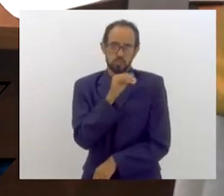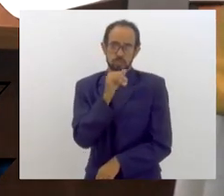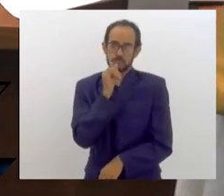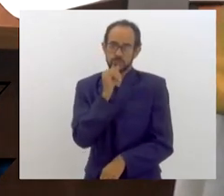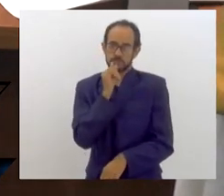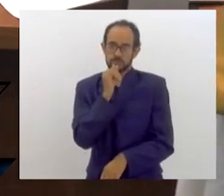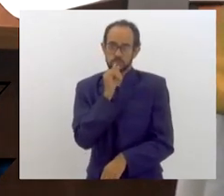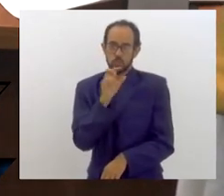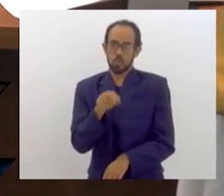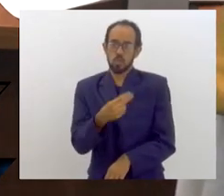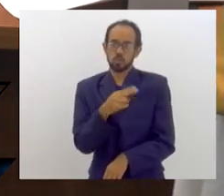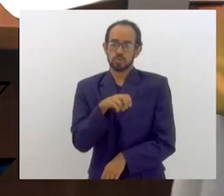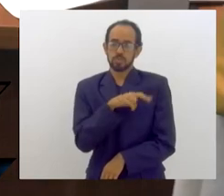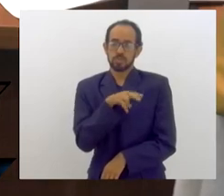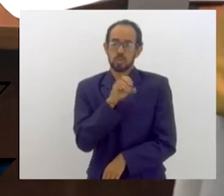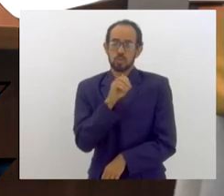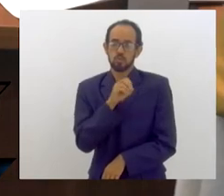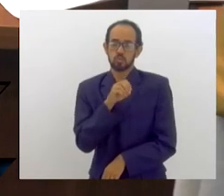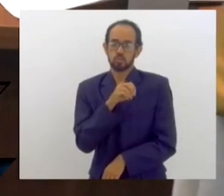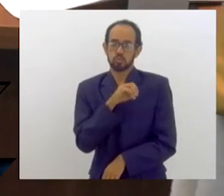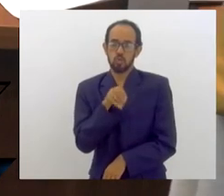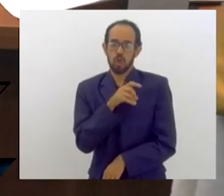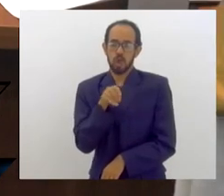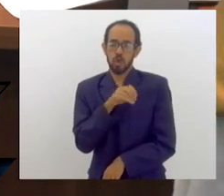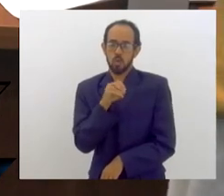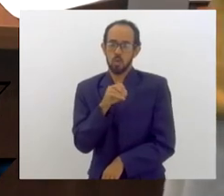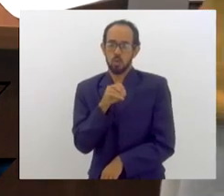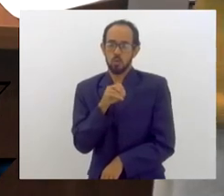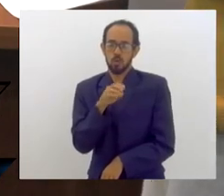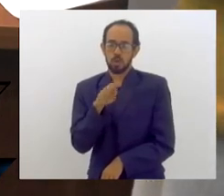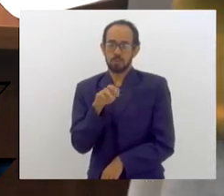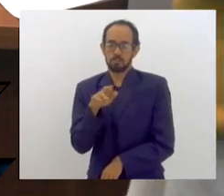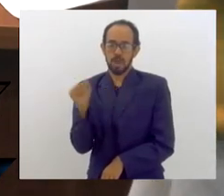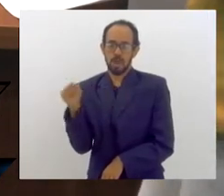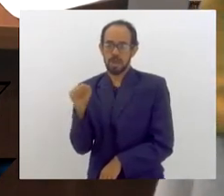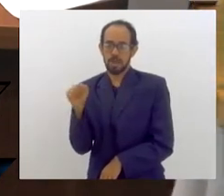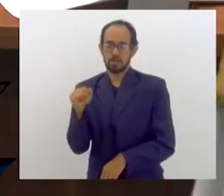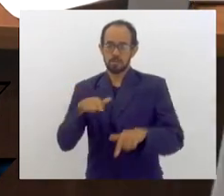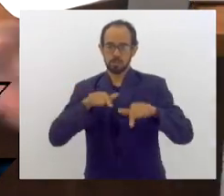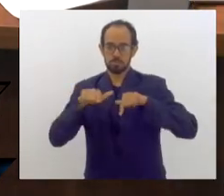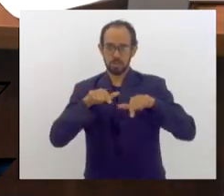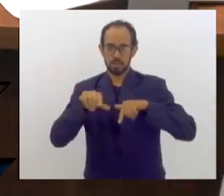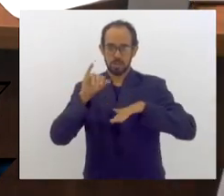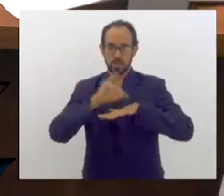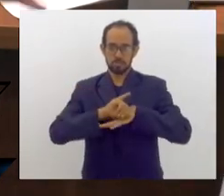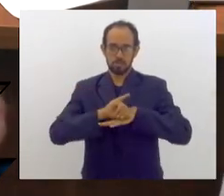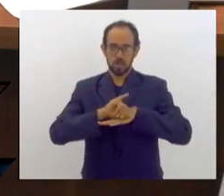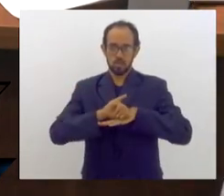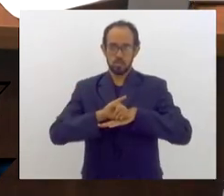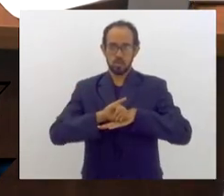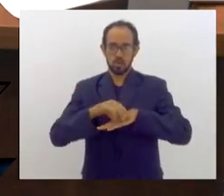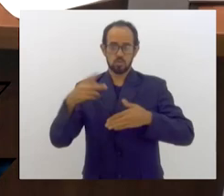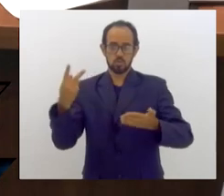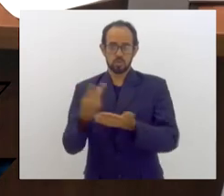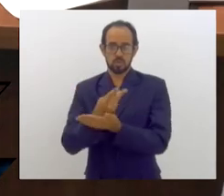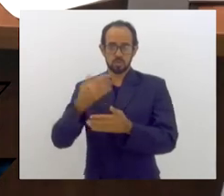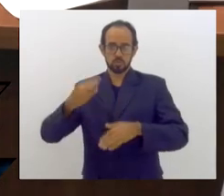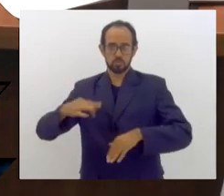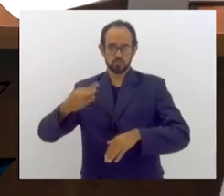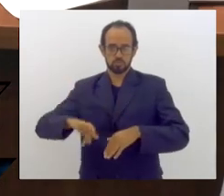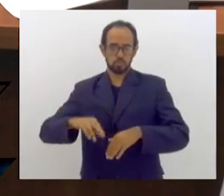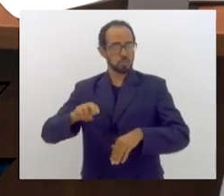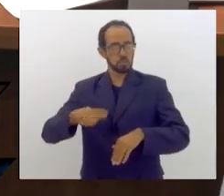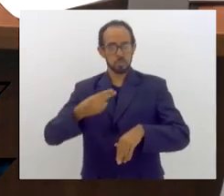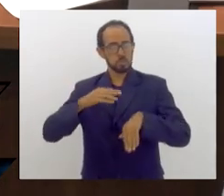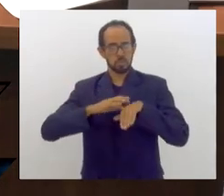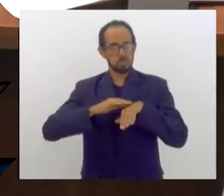São João da Barra, né, deputado Bruno? Vem fazer a sua função na cidade do Rio de Janeiro, sofre aqui uma lesão, sofre aqui